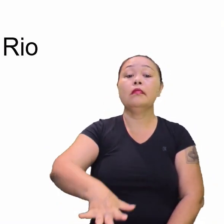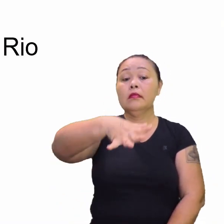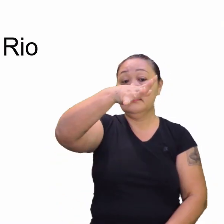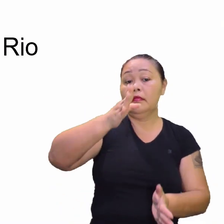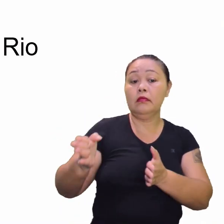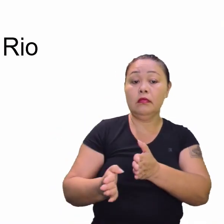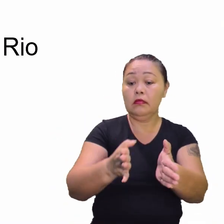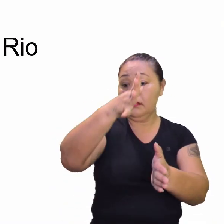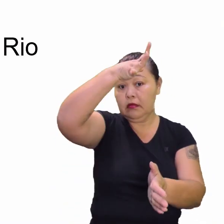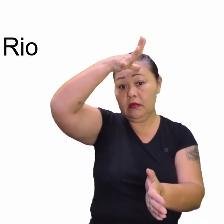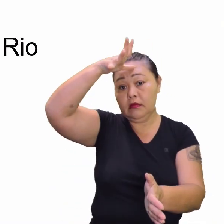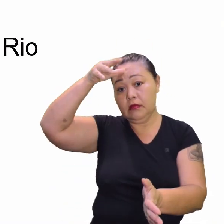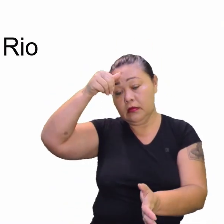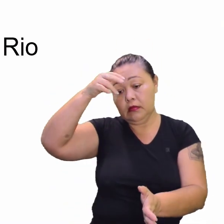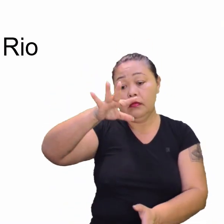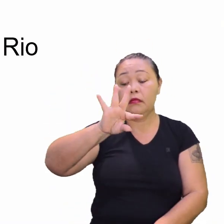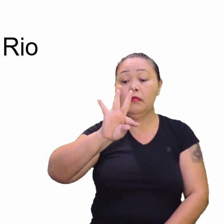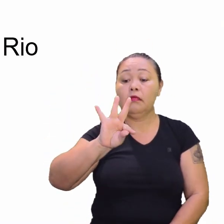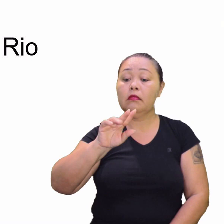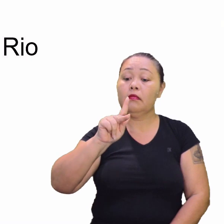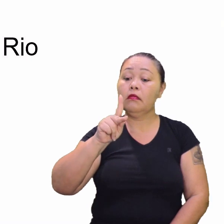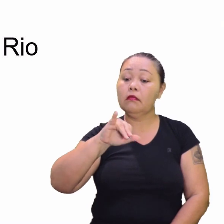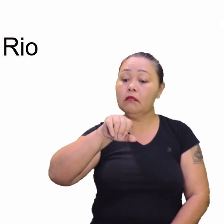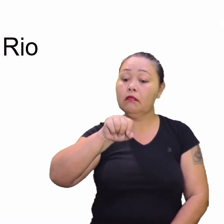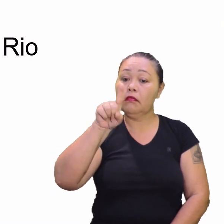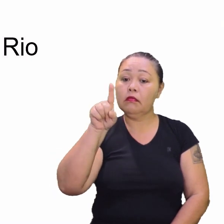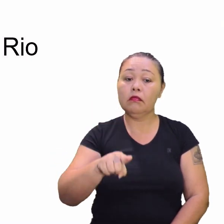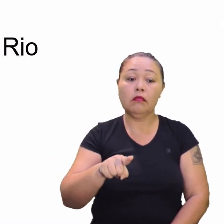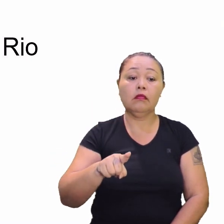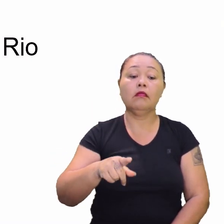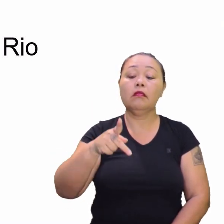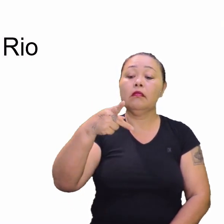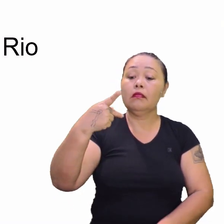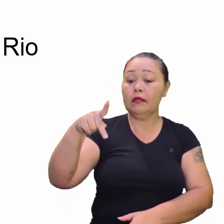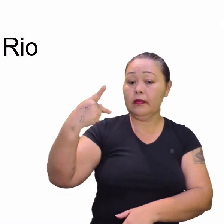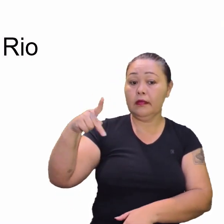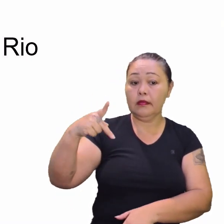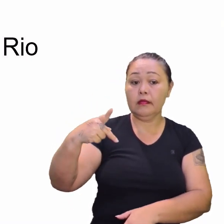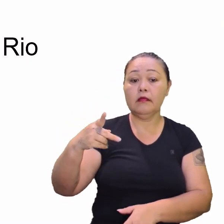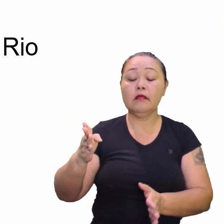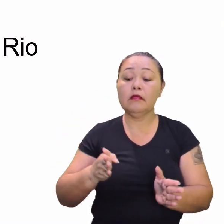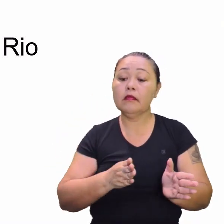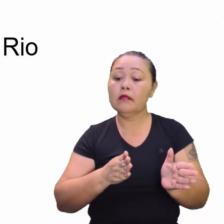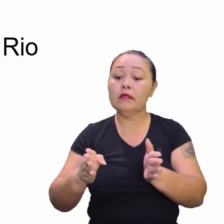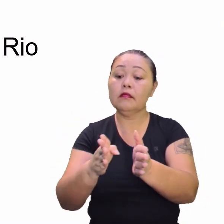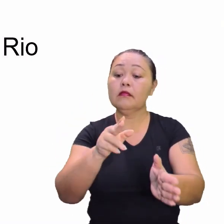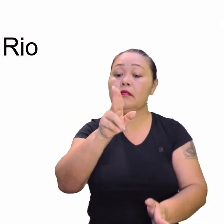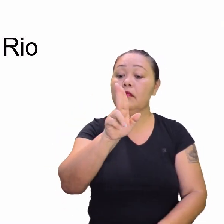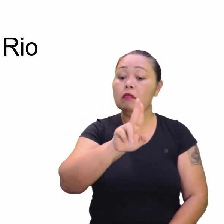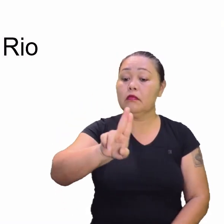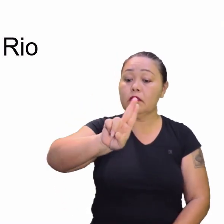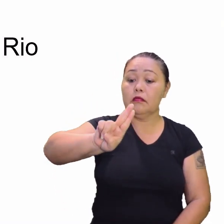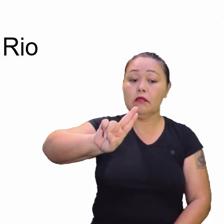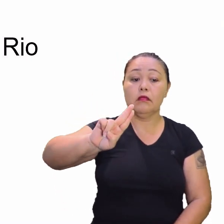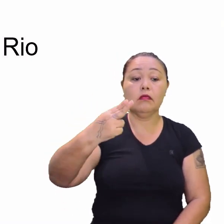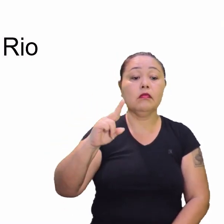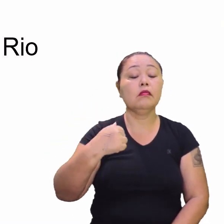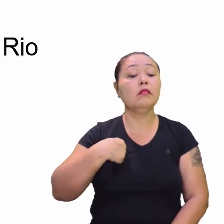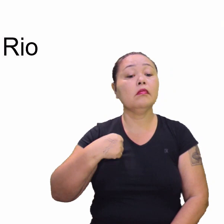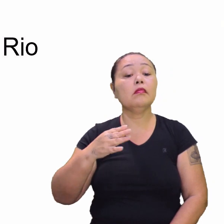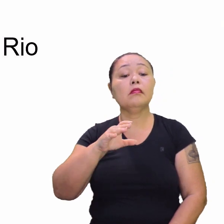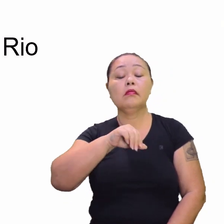C. Rio Amazonas, Rio Tapajós, Rio Paraguai e Rio Uruguai. D.